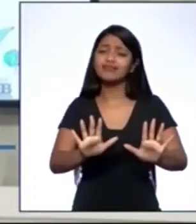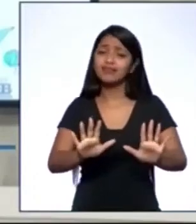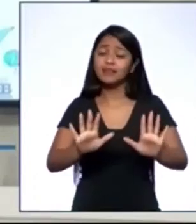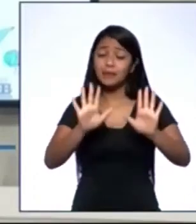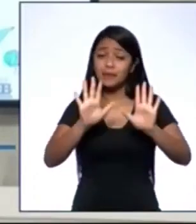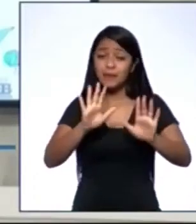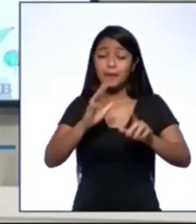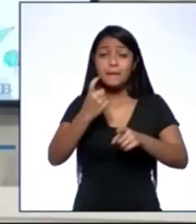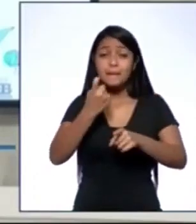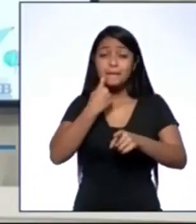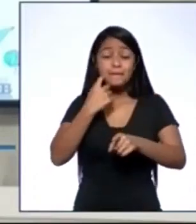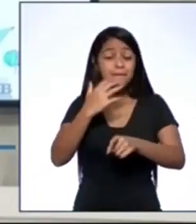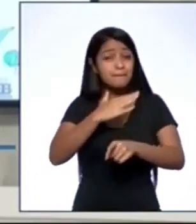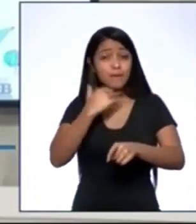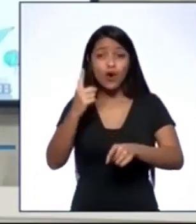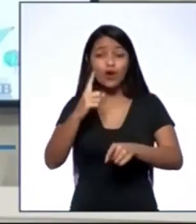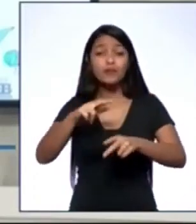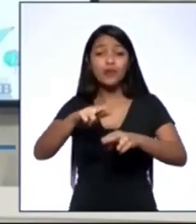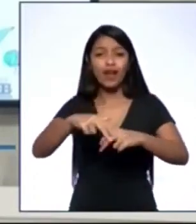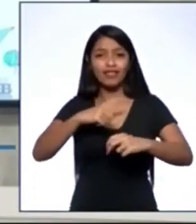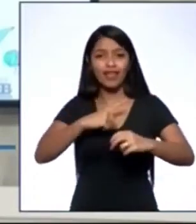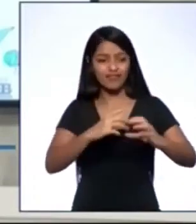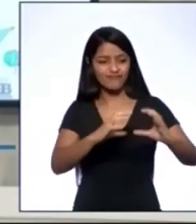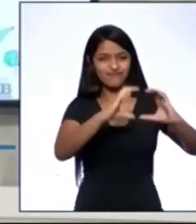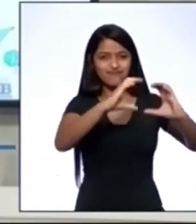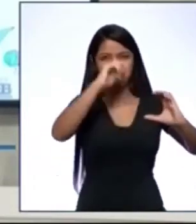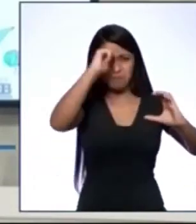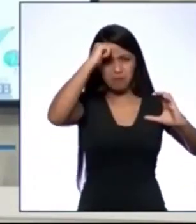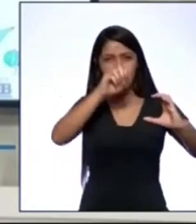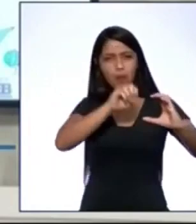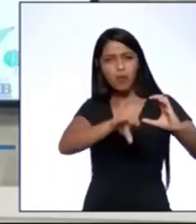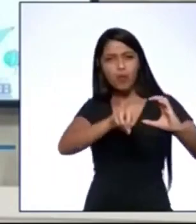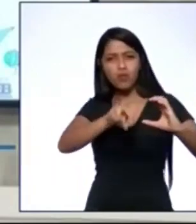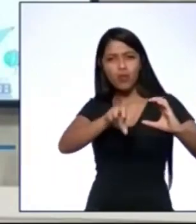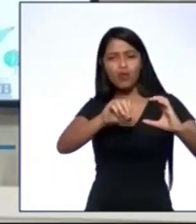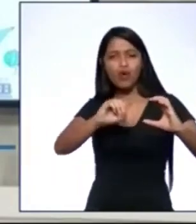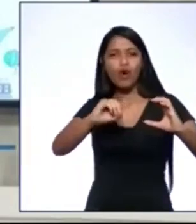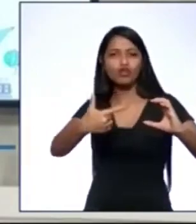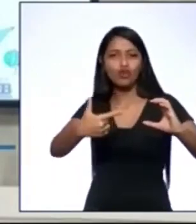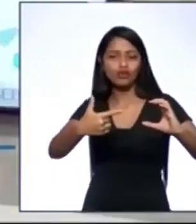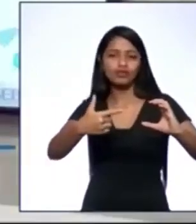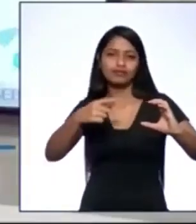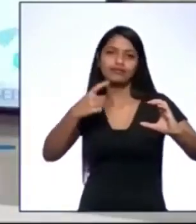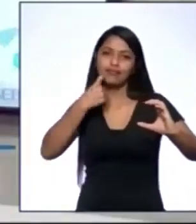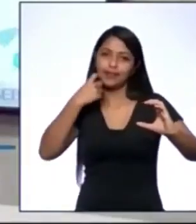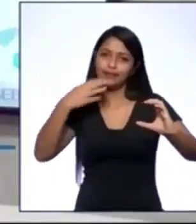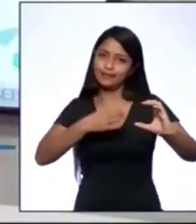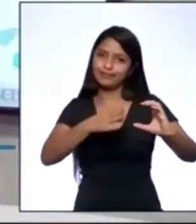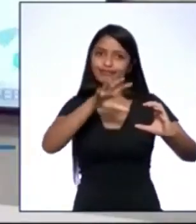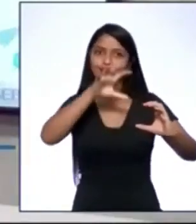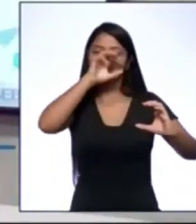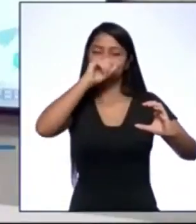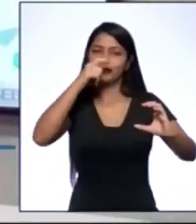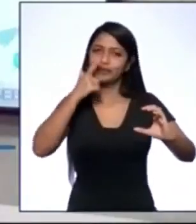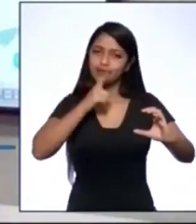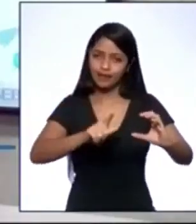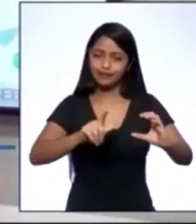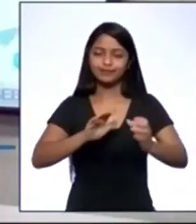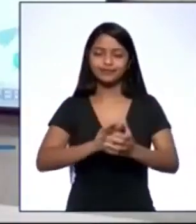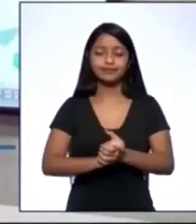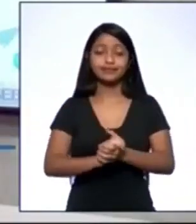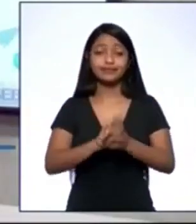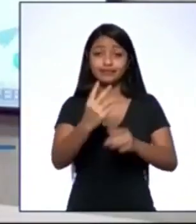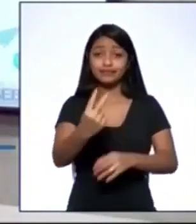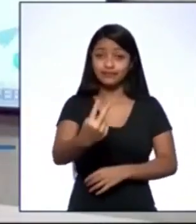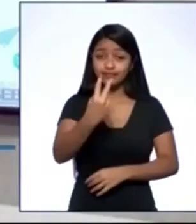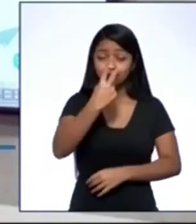de oxigênio não deixa. Mas aconteceria isso aí. Então vem cá comigo, zooma aqui em mim. Recapitula. Quais são